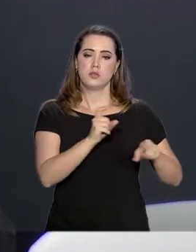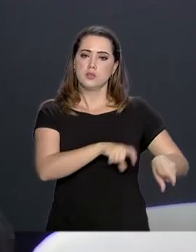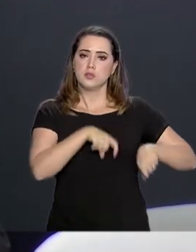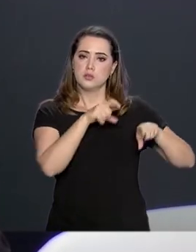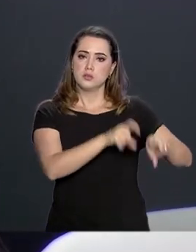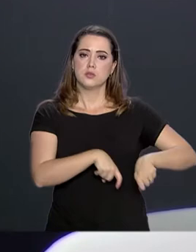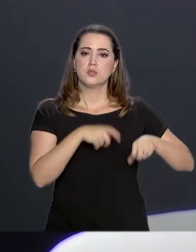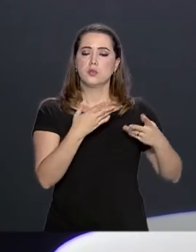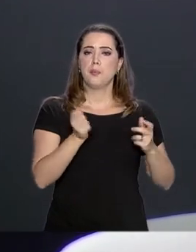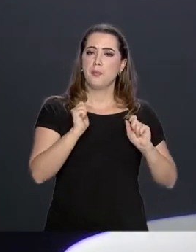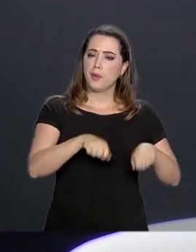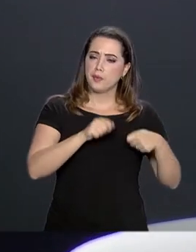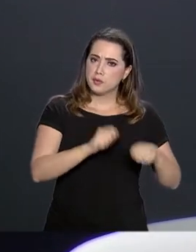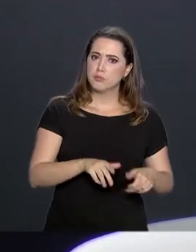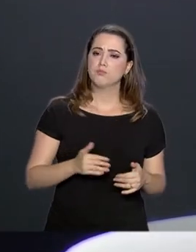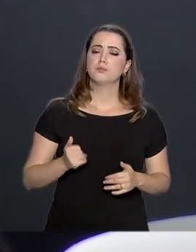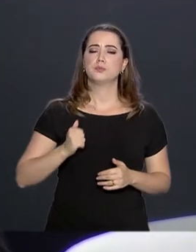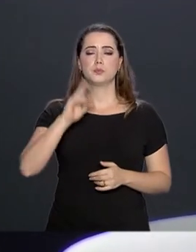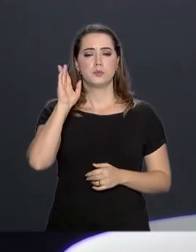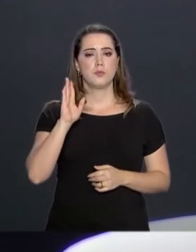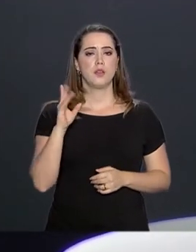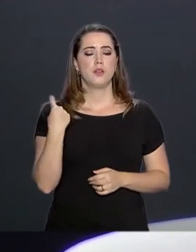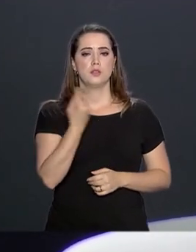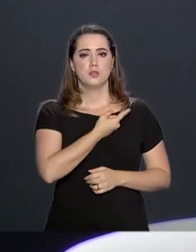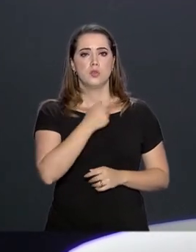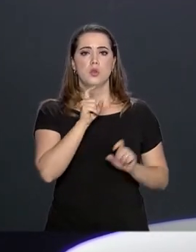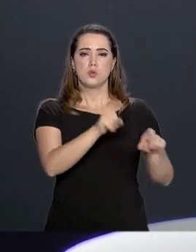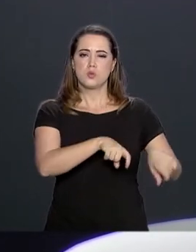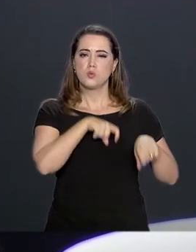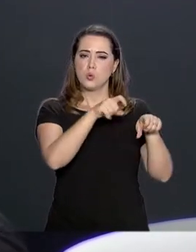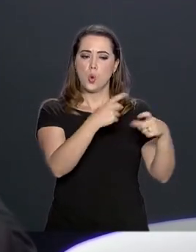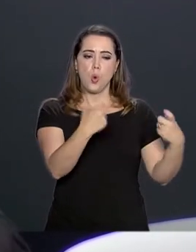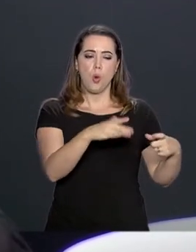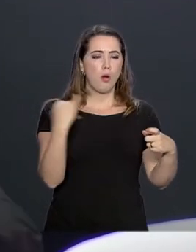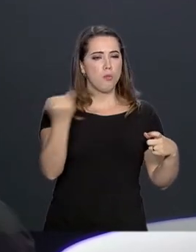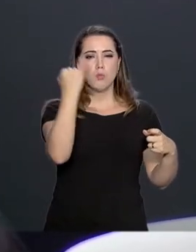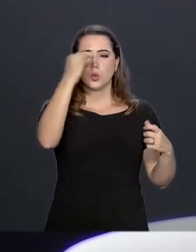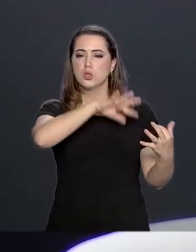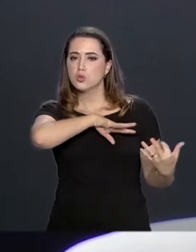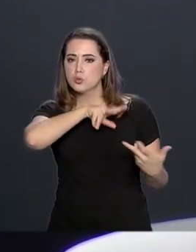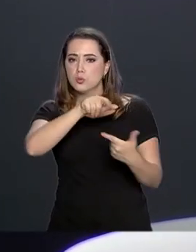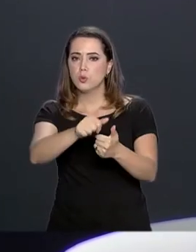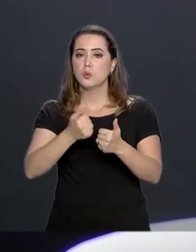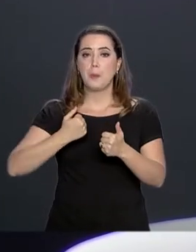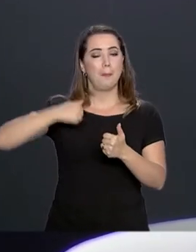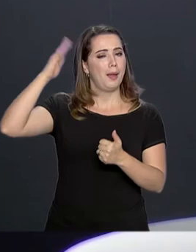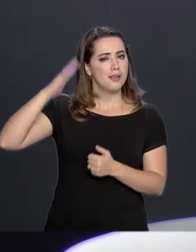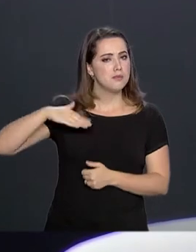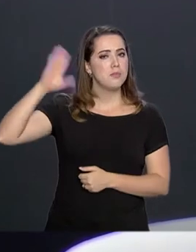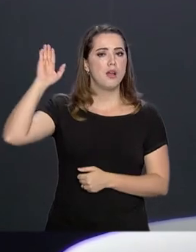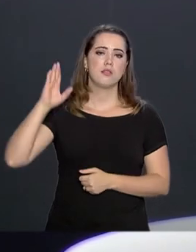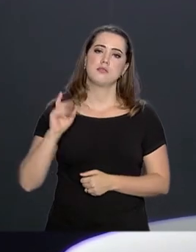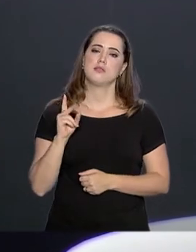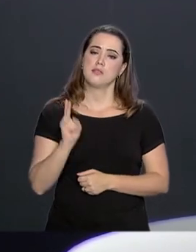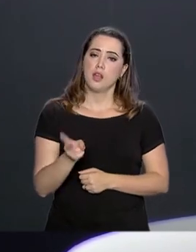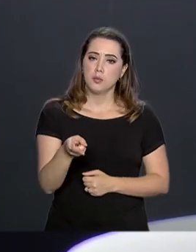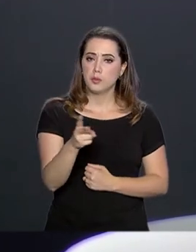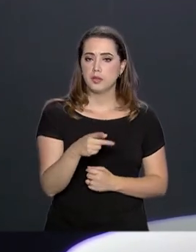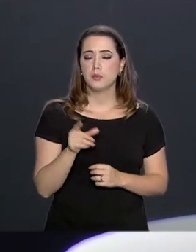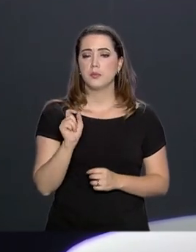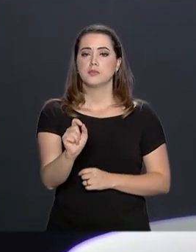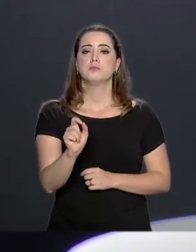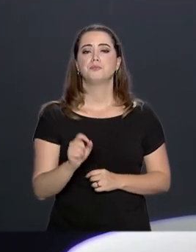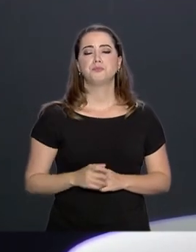com a capacidade que tem de ser o celeiro do mundo, deslanche e desabroche mais ainda, para que,